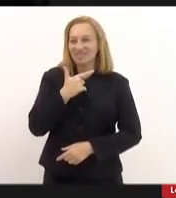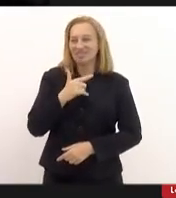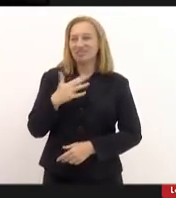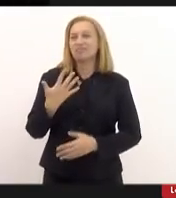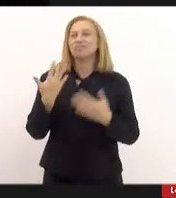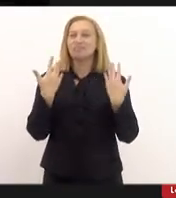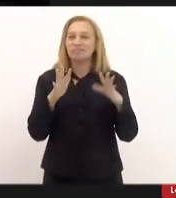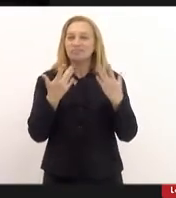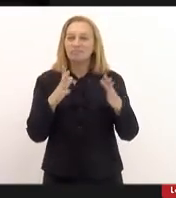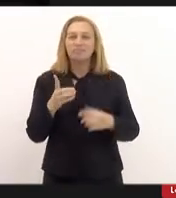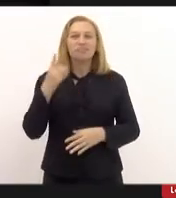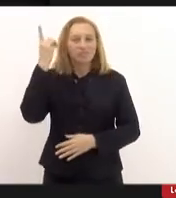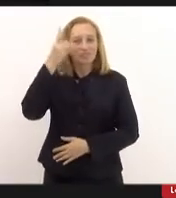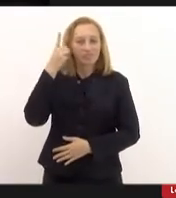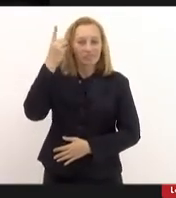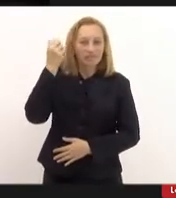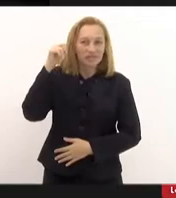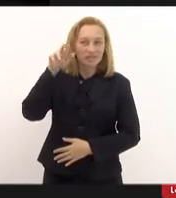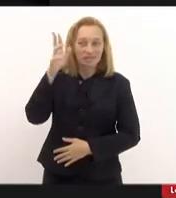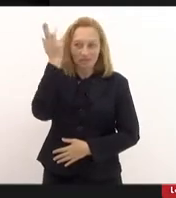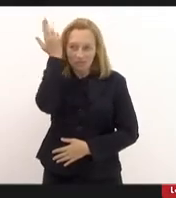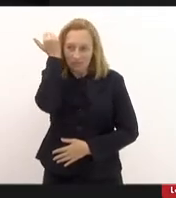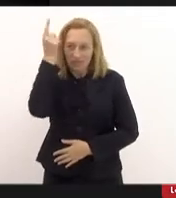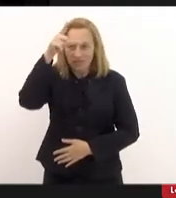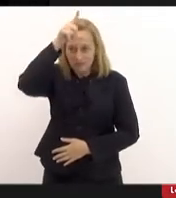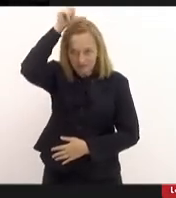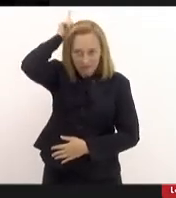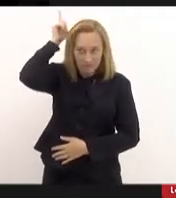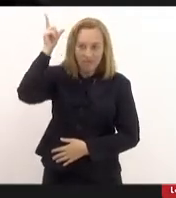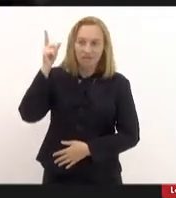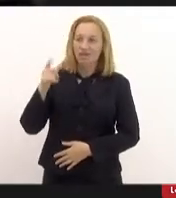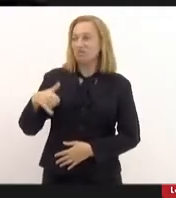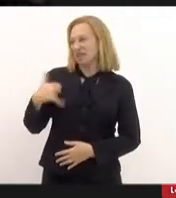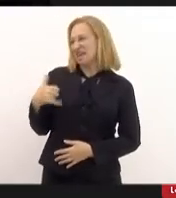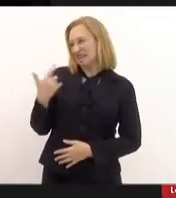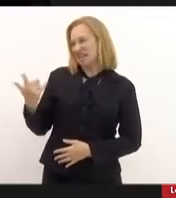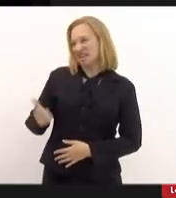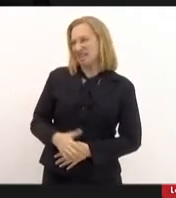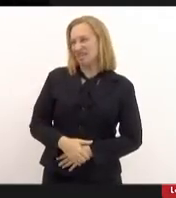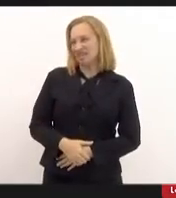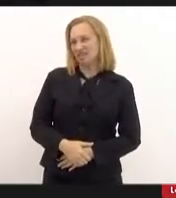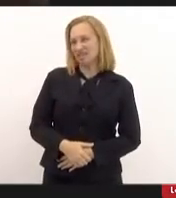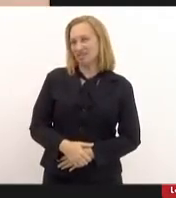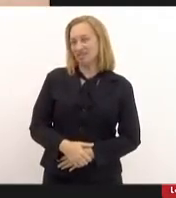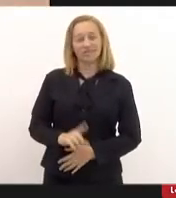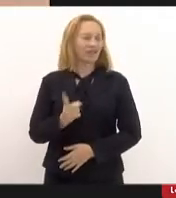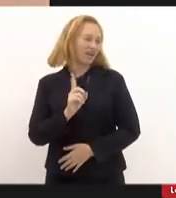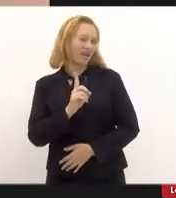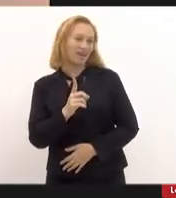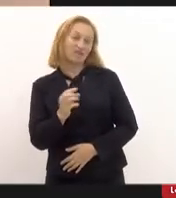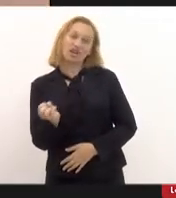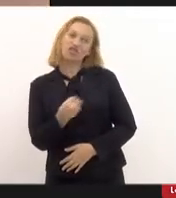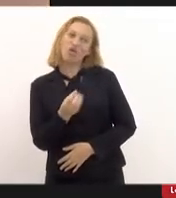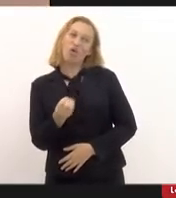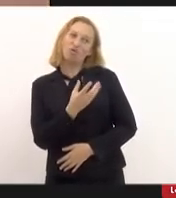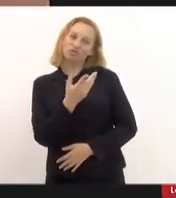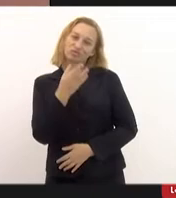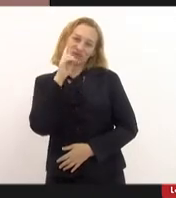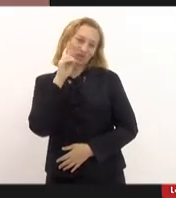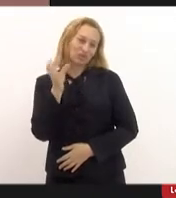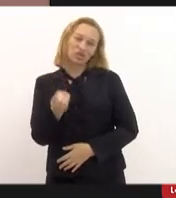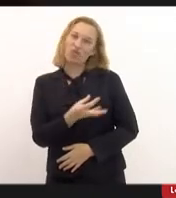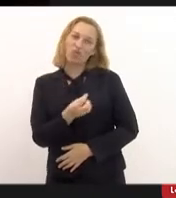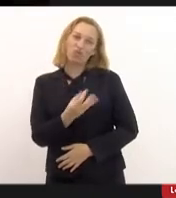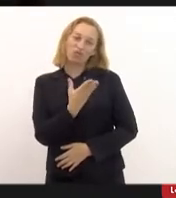Cumprimentar o doutor Luiz Paulo, ao Leomar, nosso Isso é por deputado, conta a da todos. idade, não sabe? Não, o senhor está novinho, o senhor está